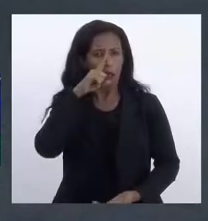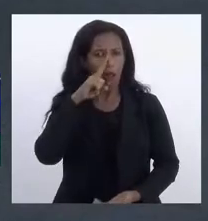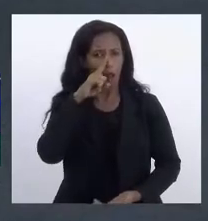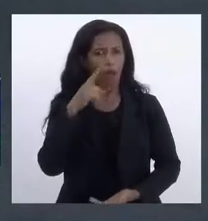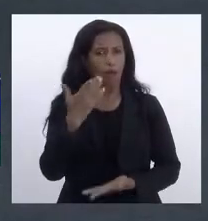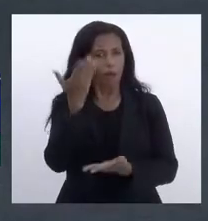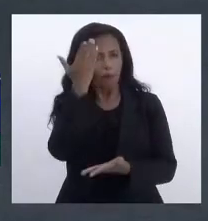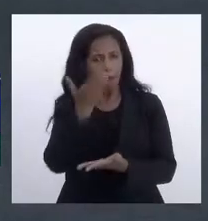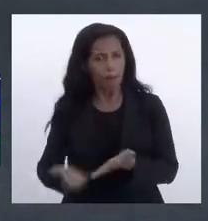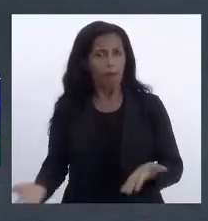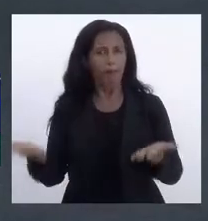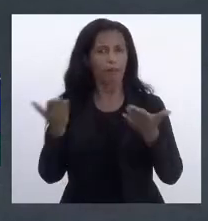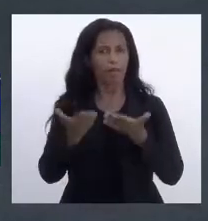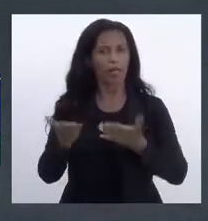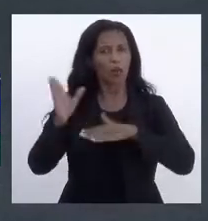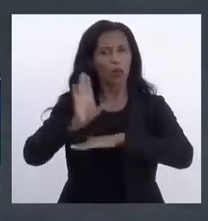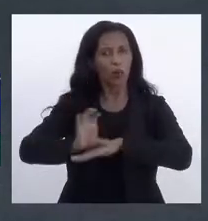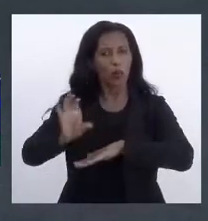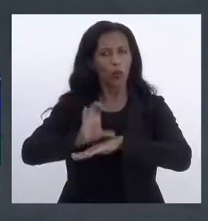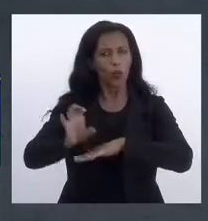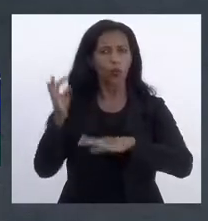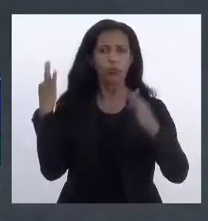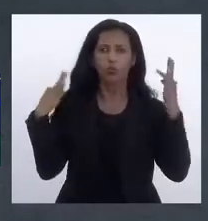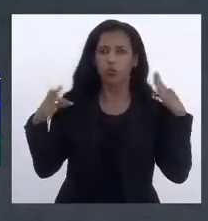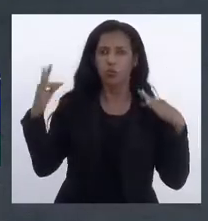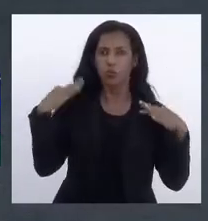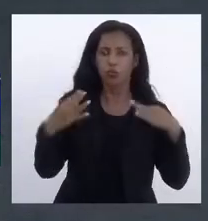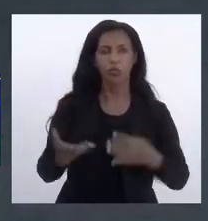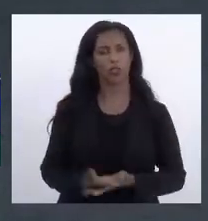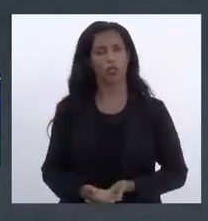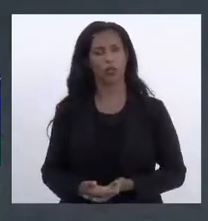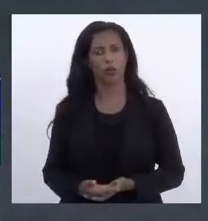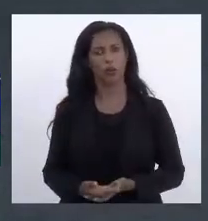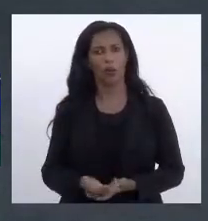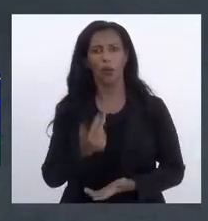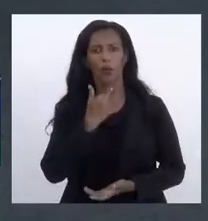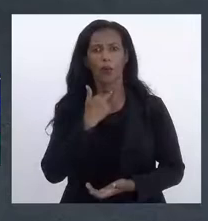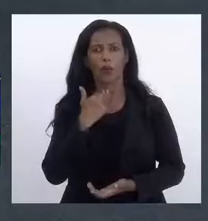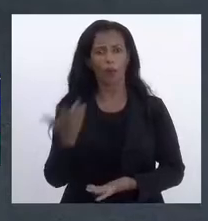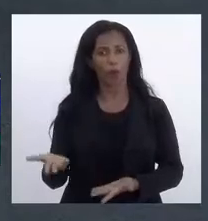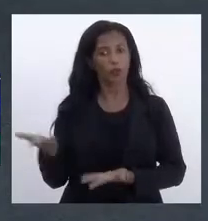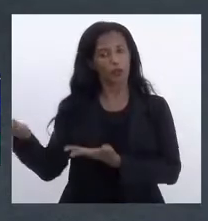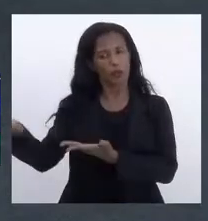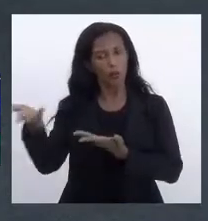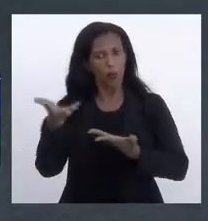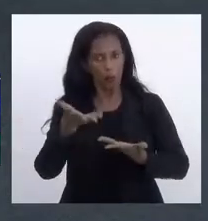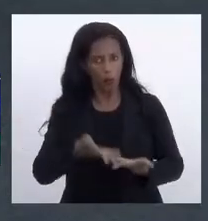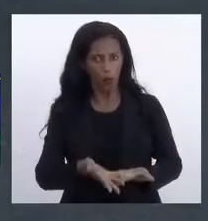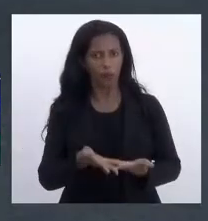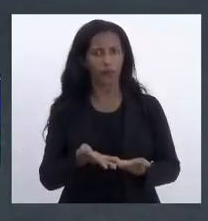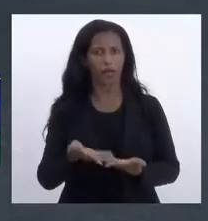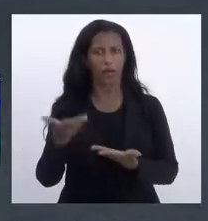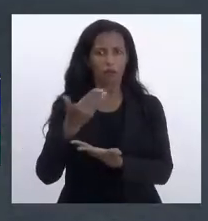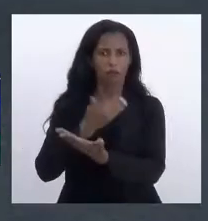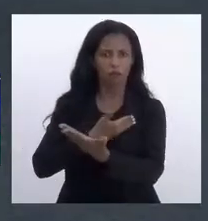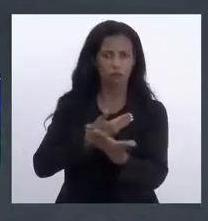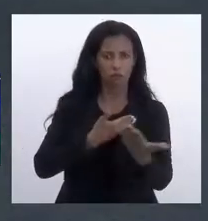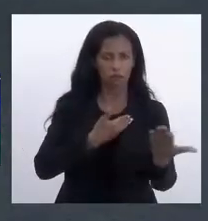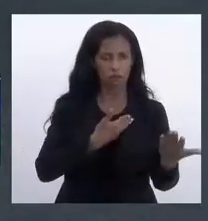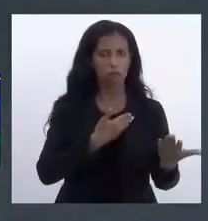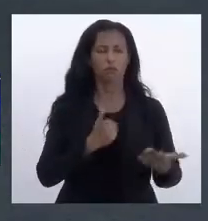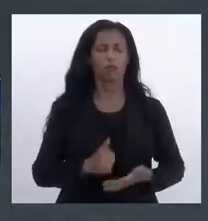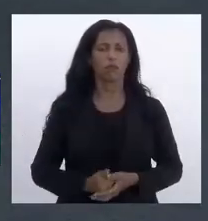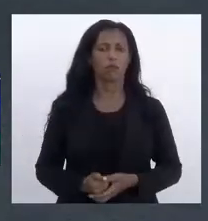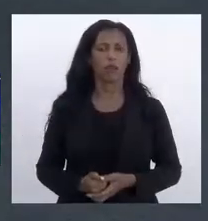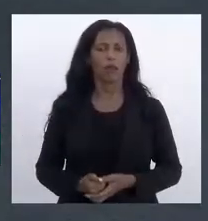de perder um curso de turismo é escandaloso. Então, gostaria de convidar os companheiros e as